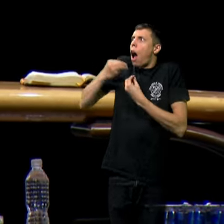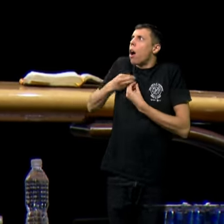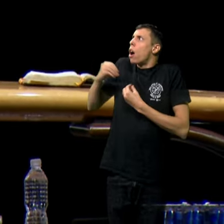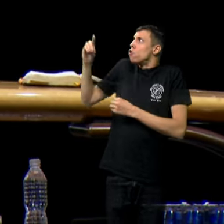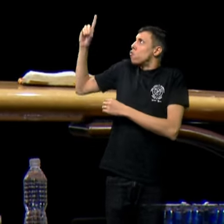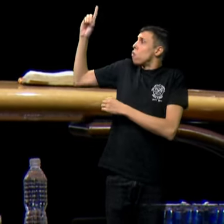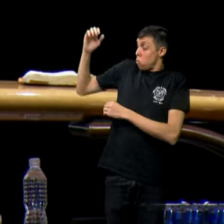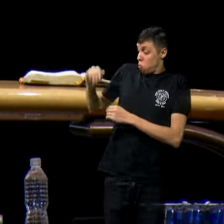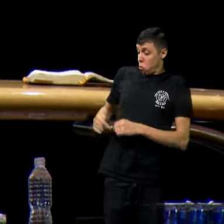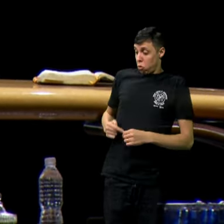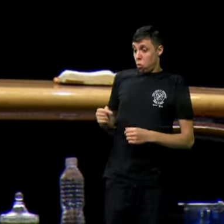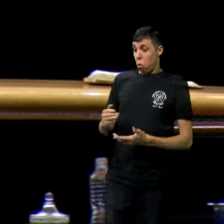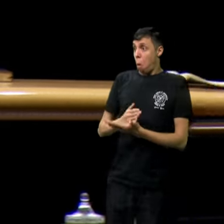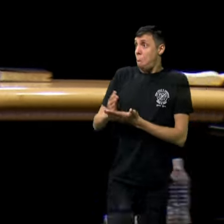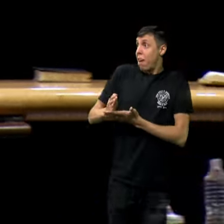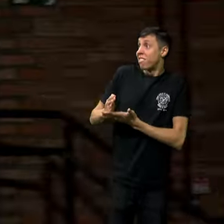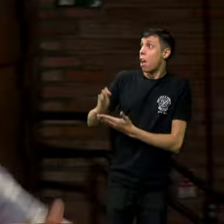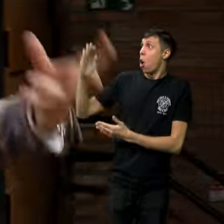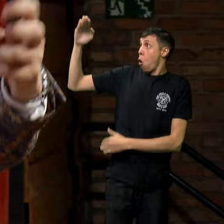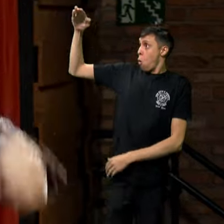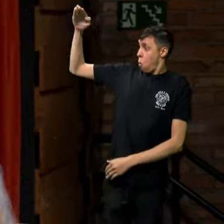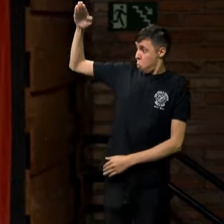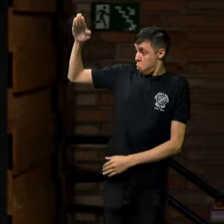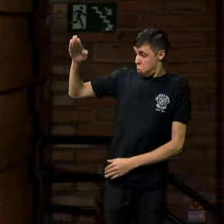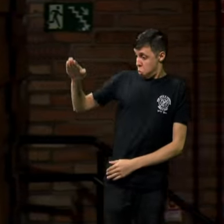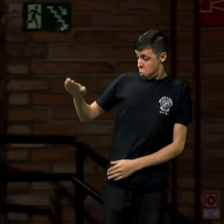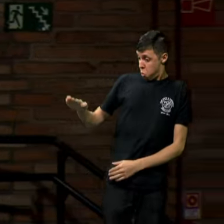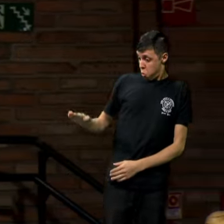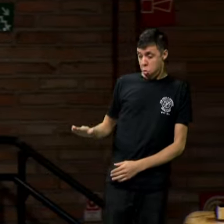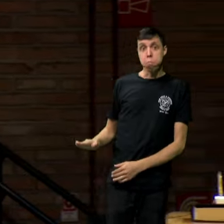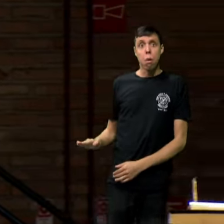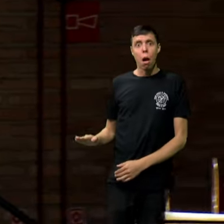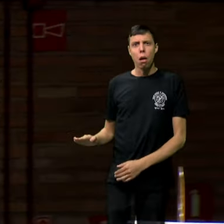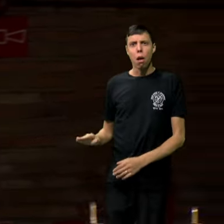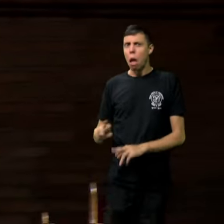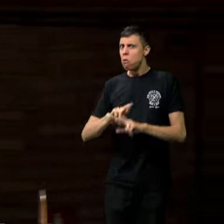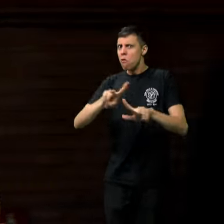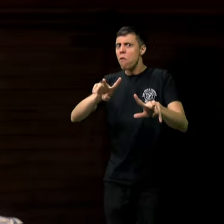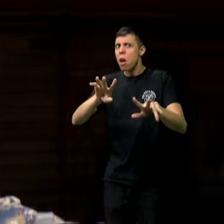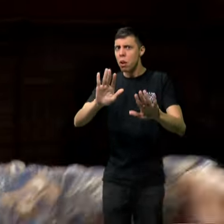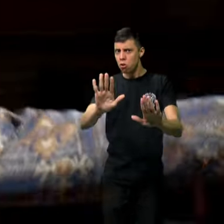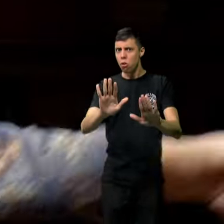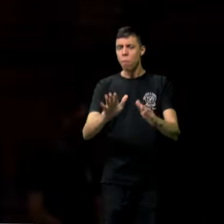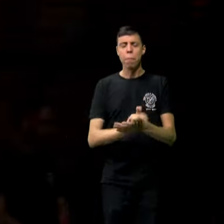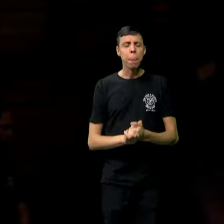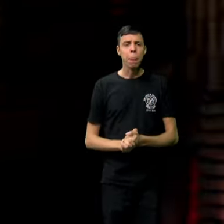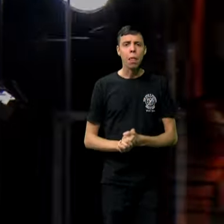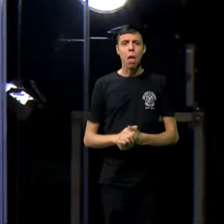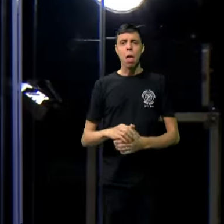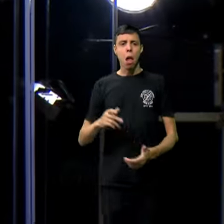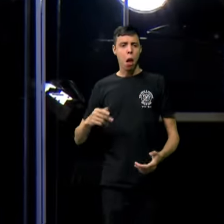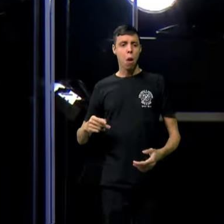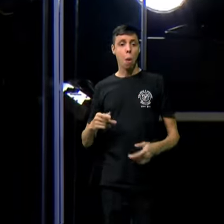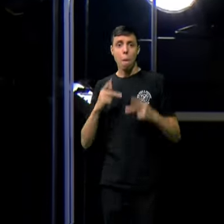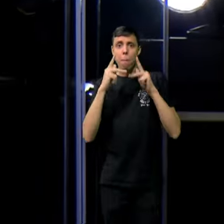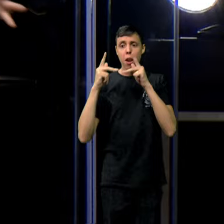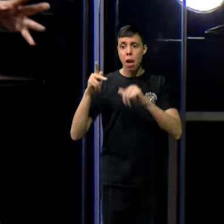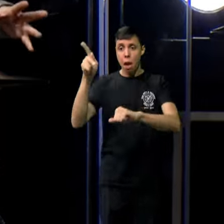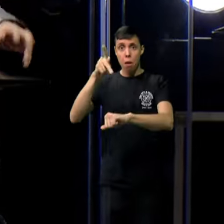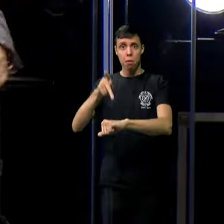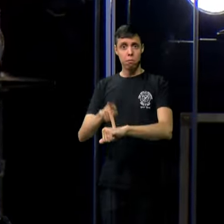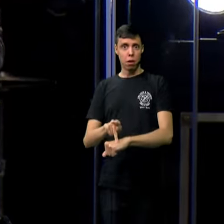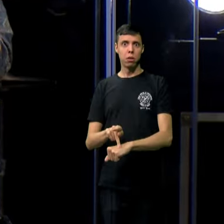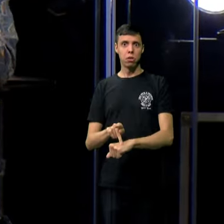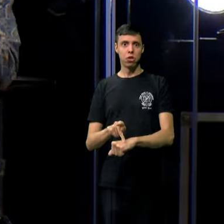vou explicar algo para vocês. Sabe como eu abri as nações da terra? Eu preguei em países que eram